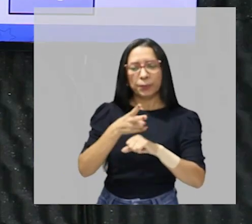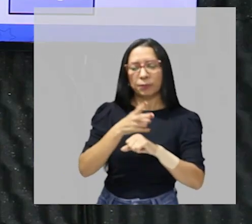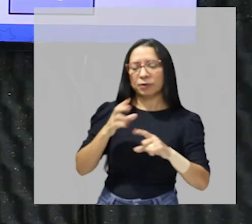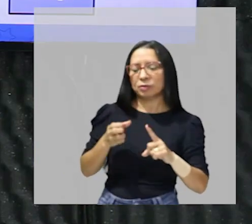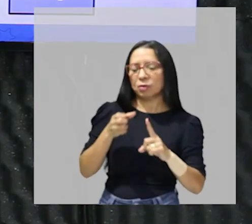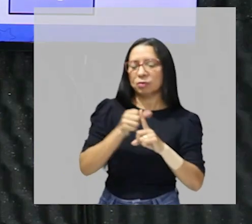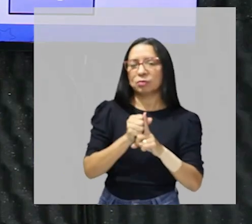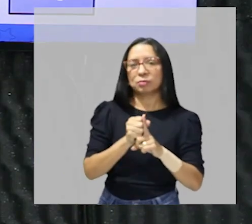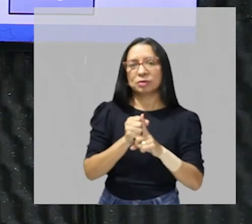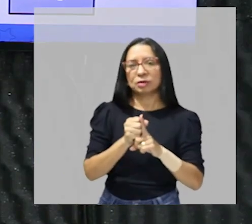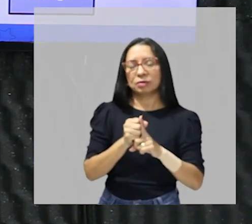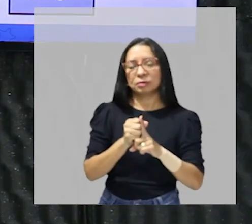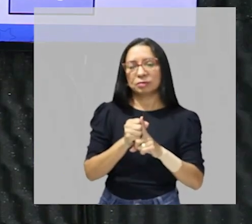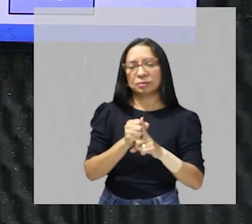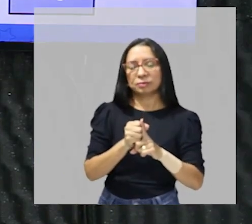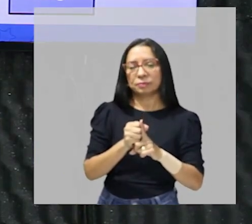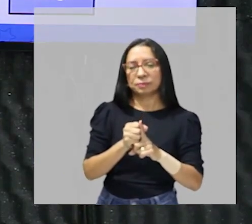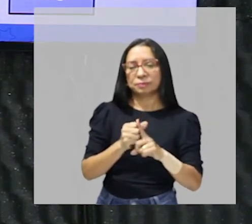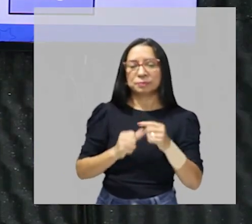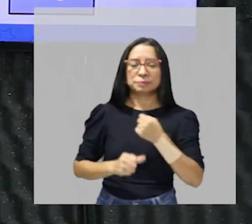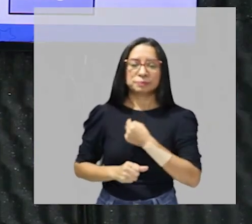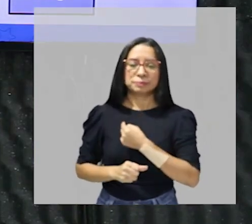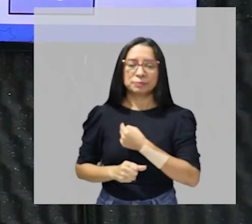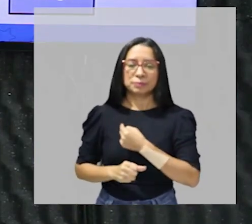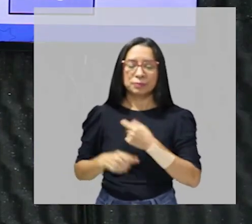o adversário. Então, precisa dessa curta distância.